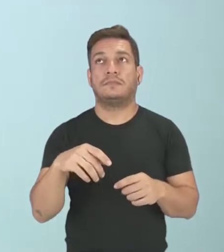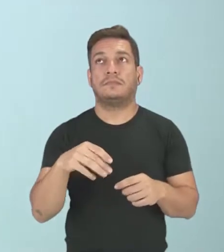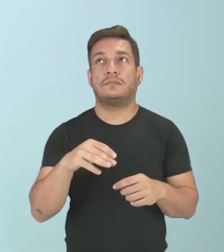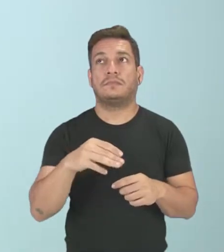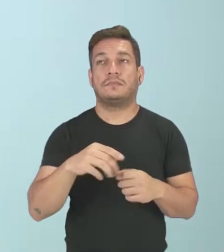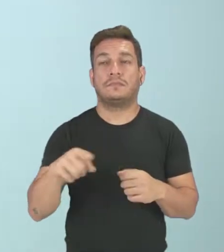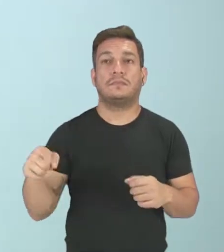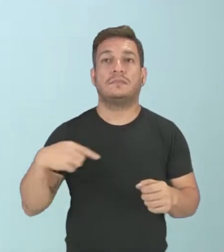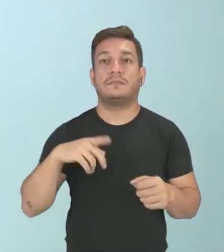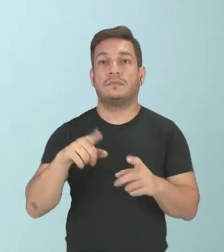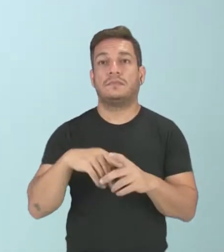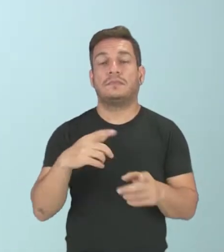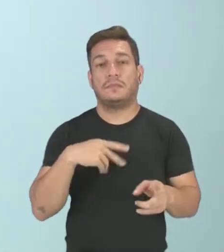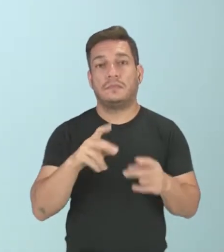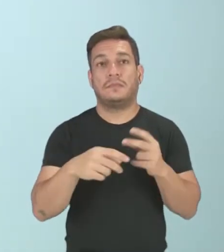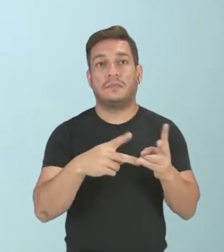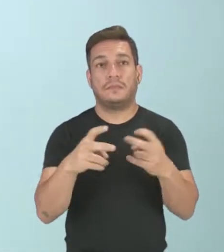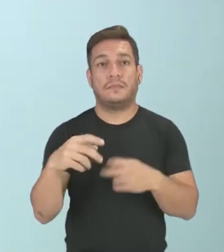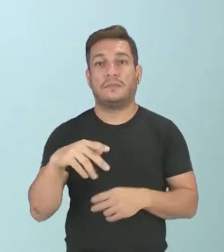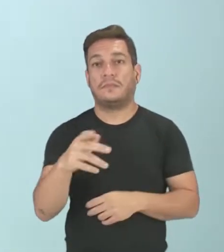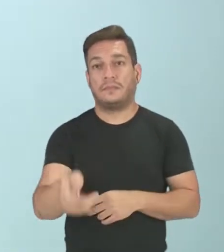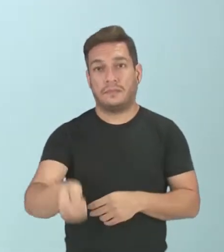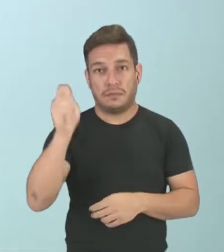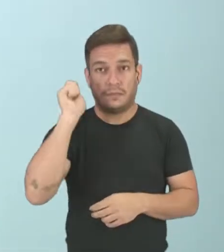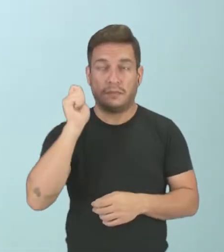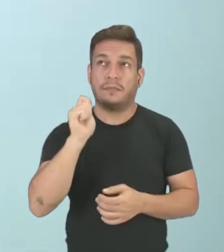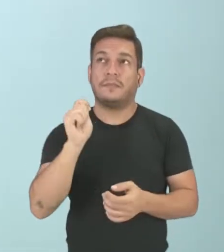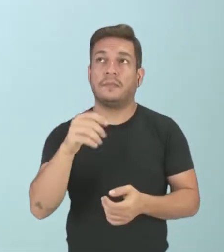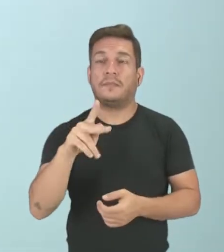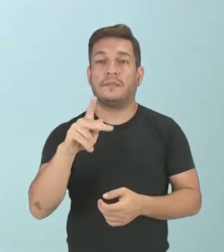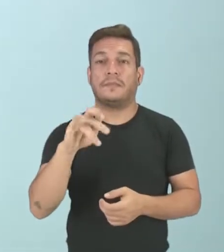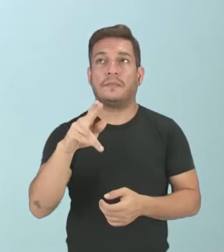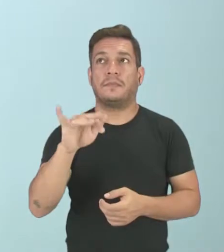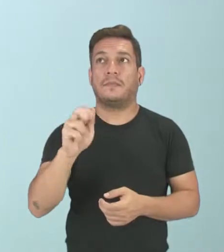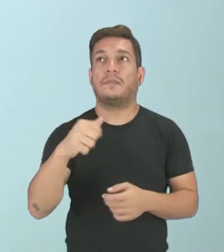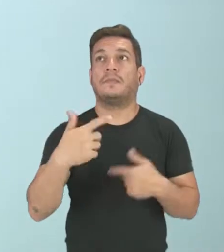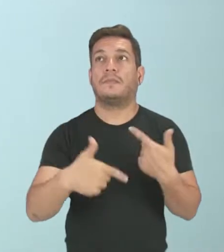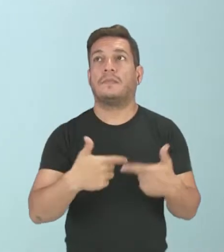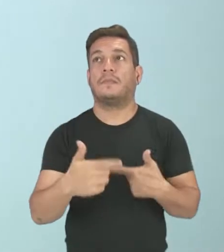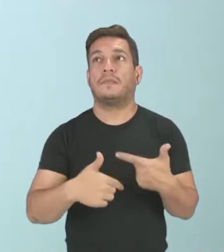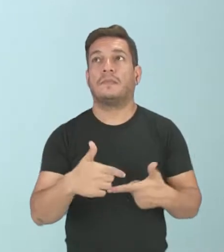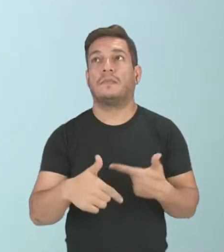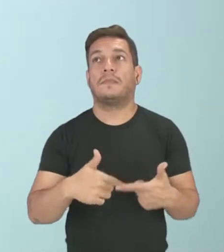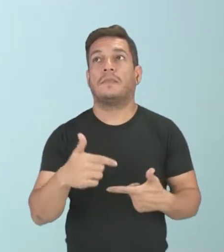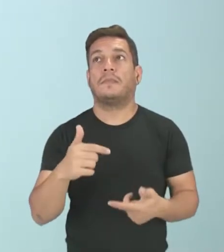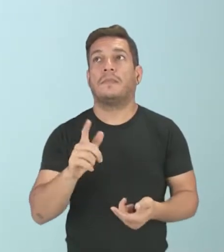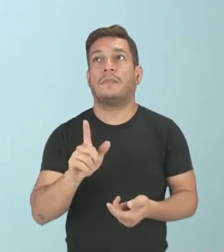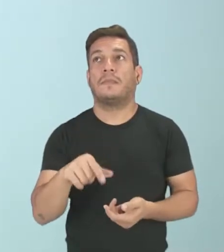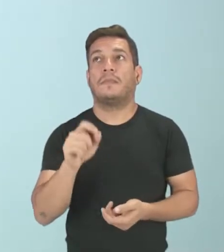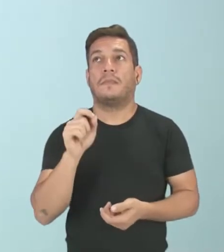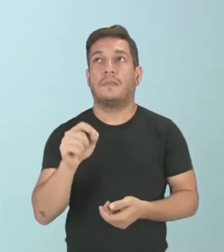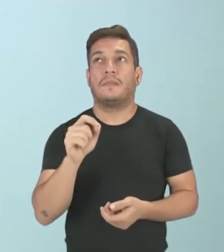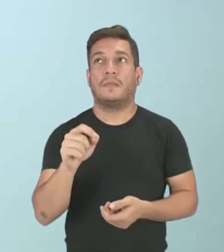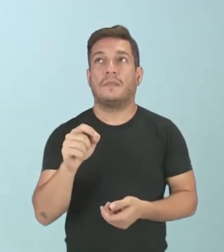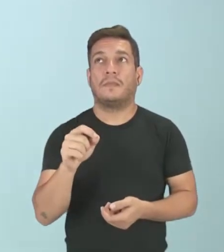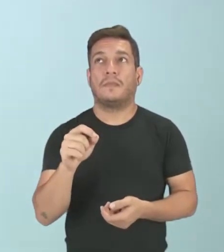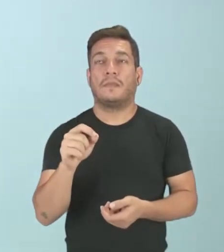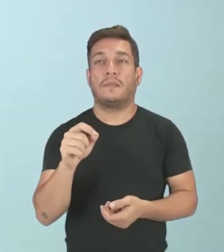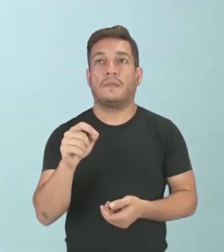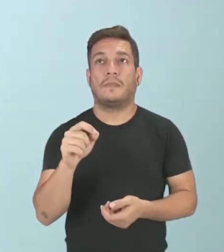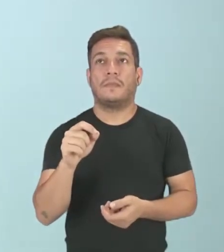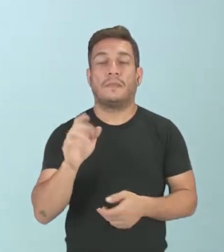atividade que impulsionou isso foi a pecuária, vale lembrar para vocês. Então, as atividades na época